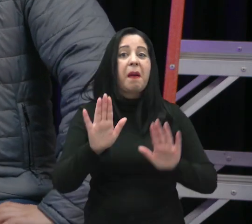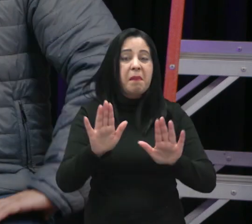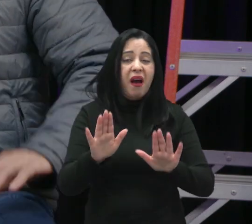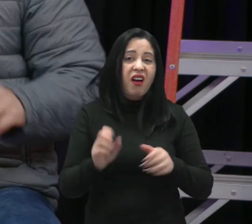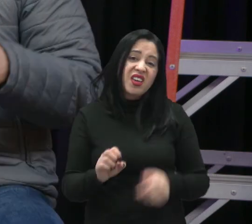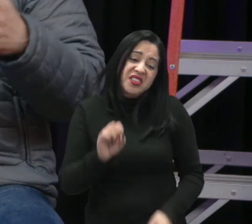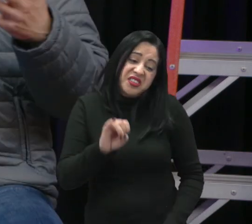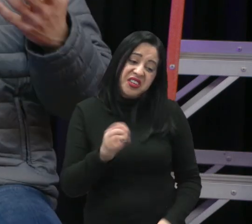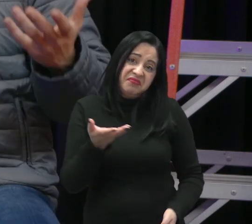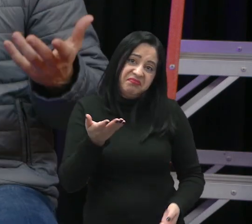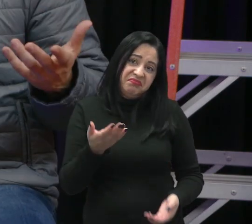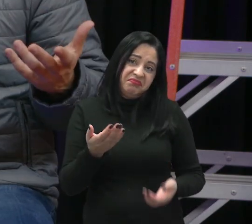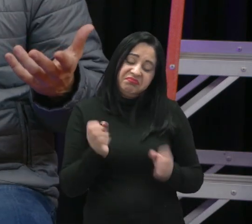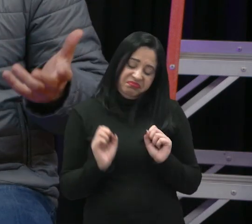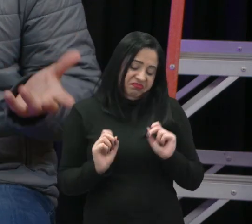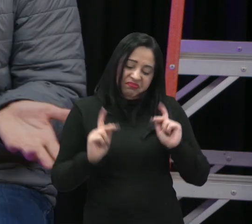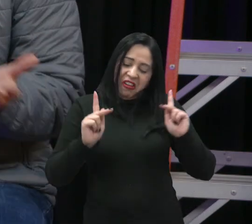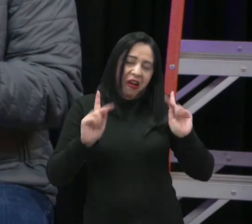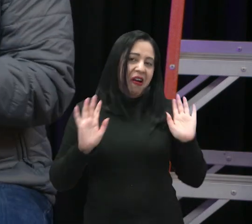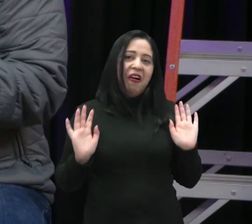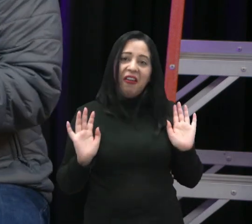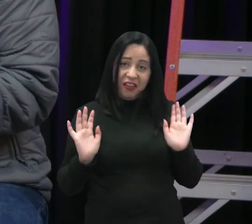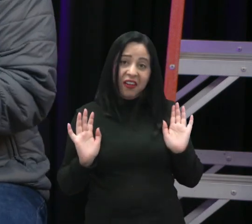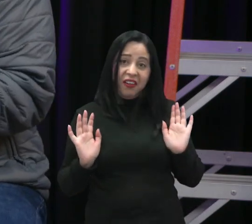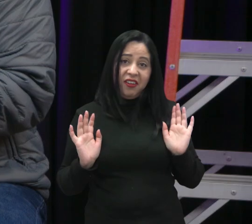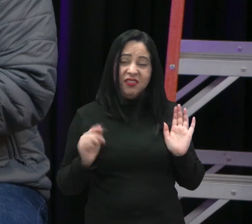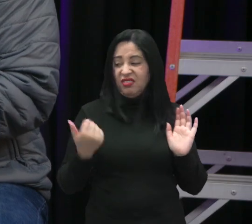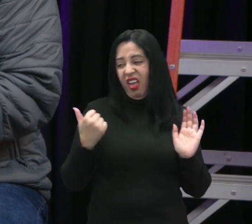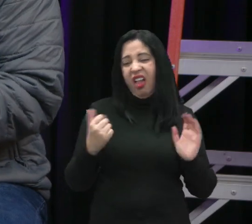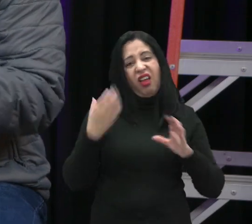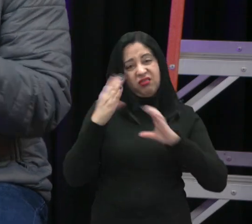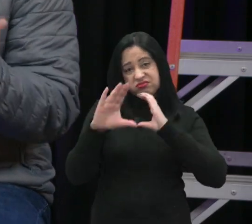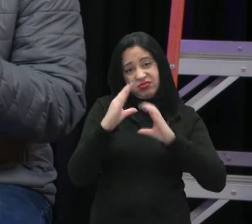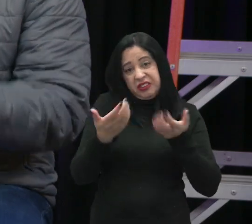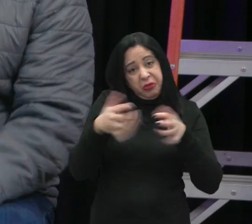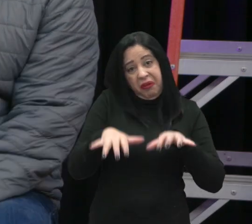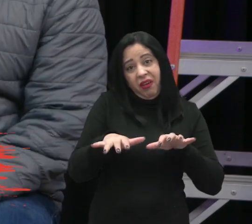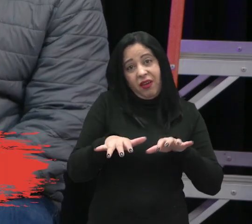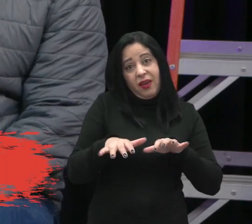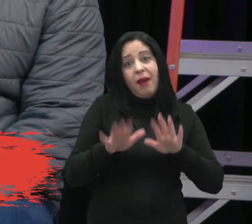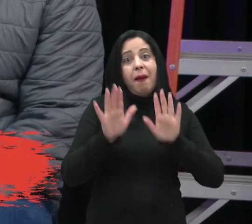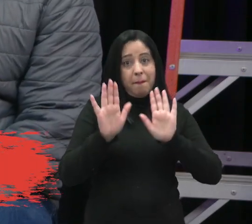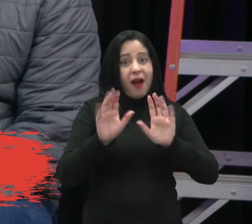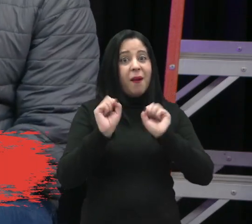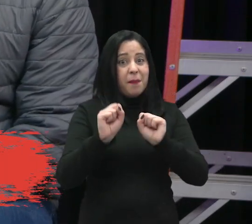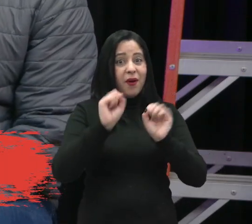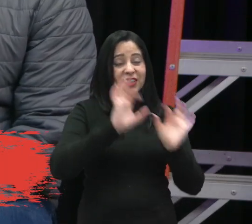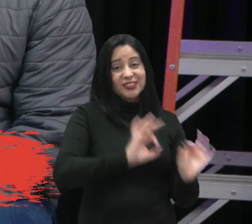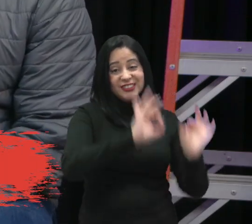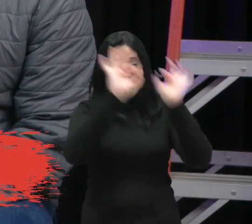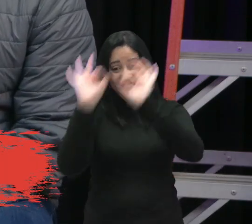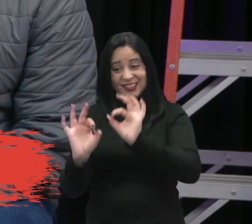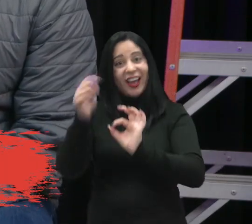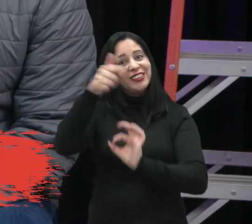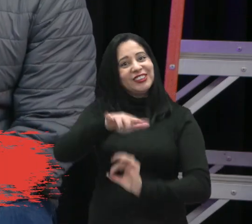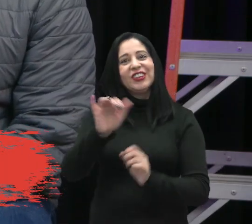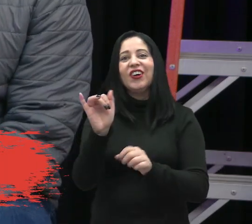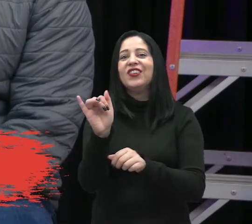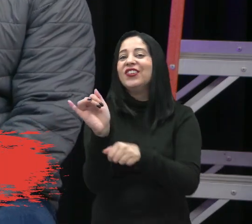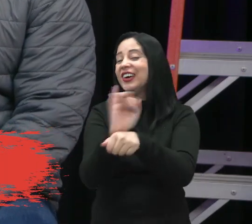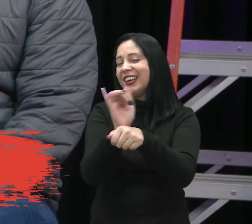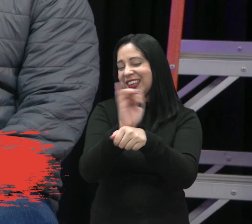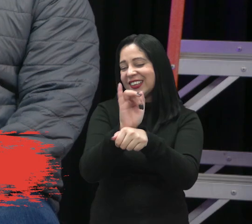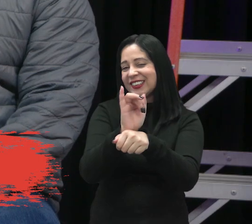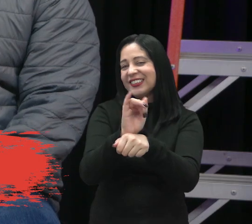Agora, se você não se incomodar de assistir sem a Fernanda cantando, você pode rever esse e outros programas na